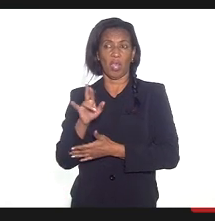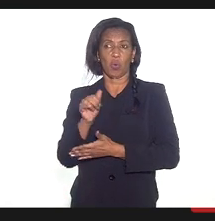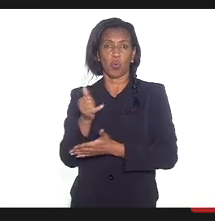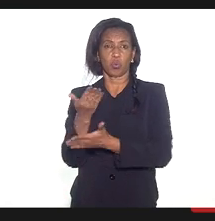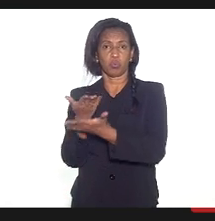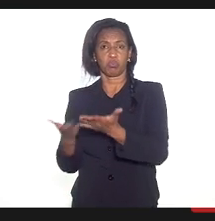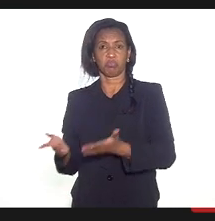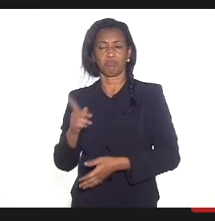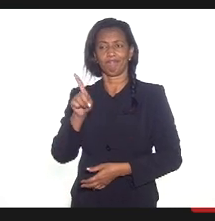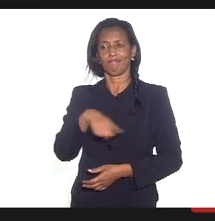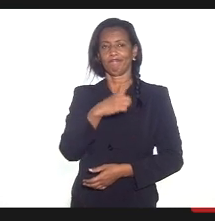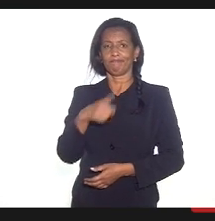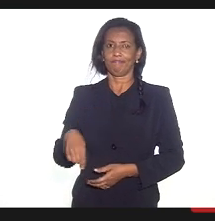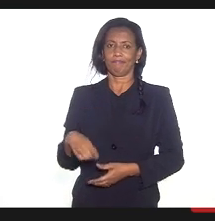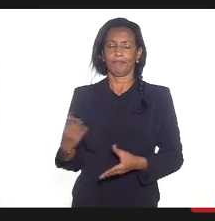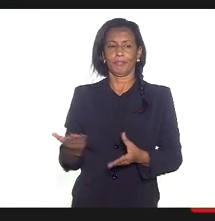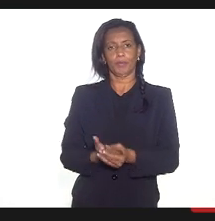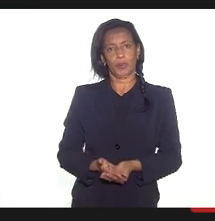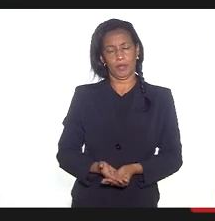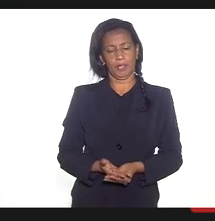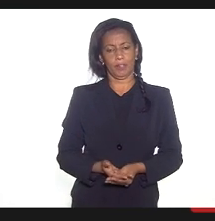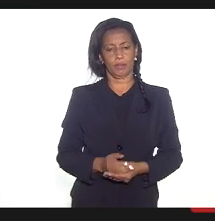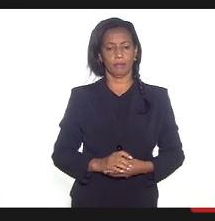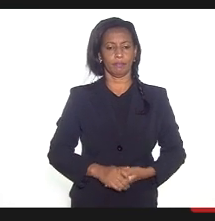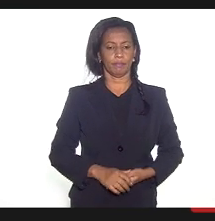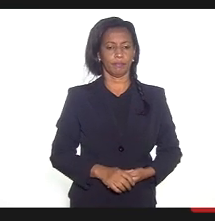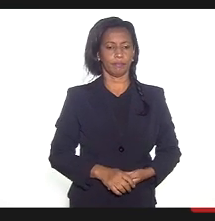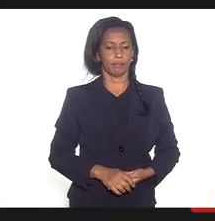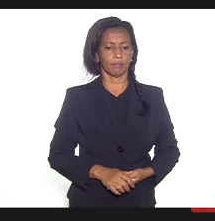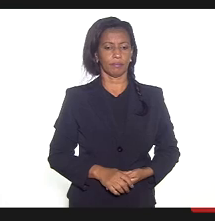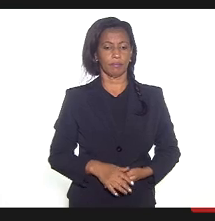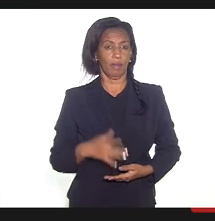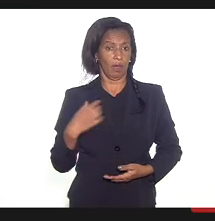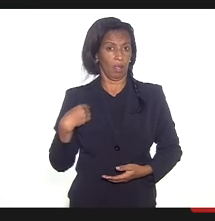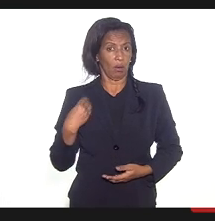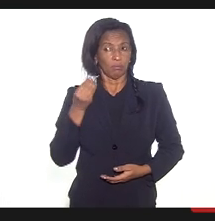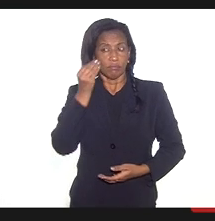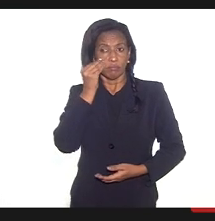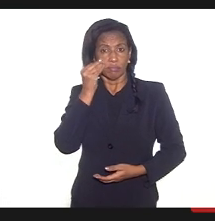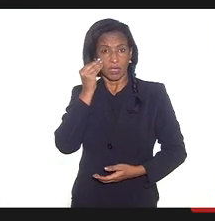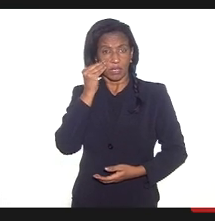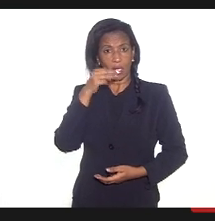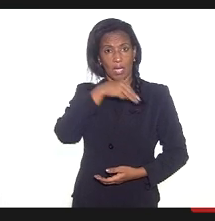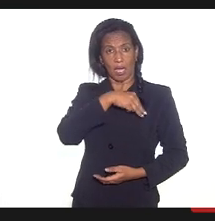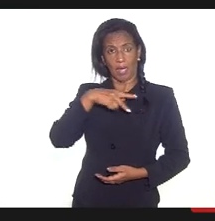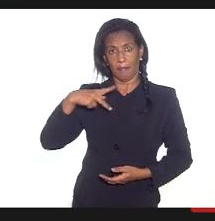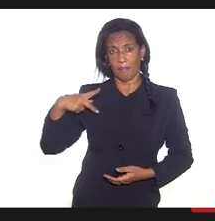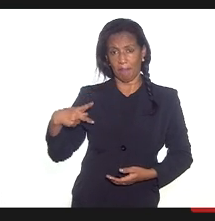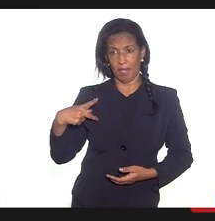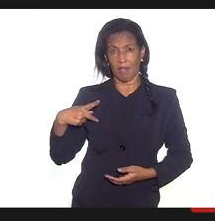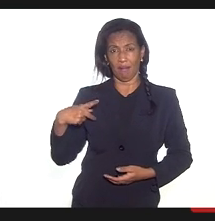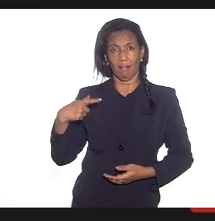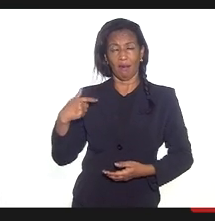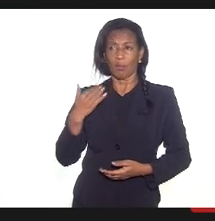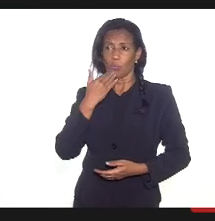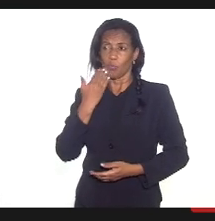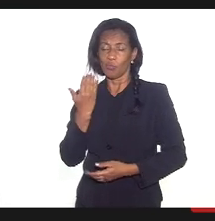e anularam o processo. E eu tentei recorrer no Ministério Público, não teve